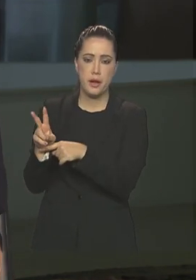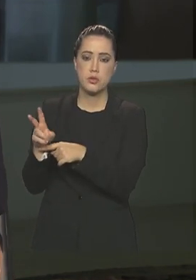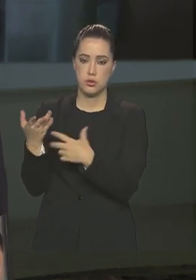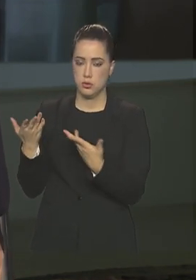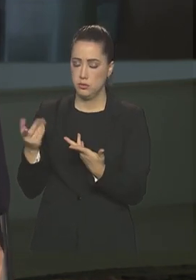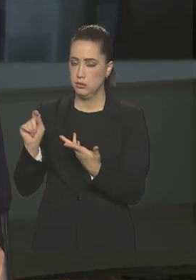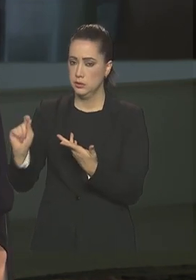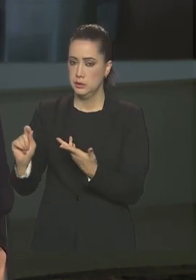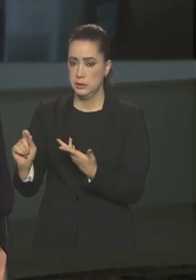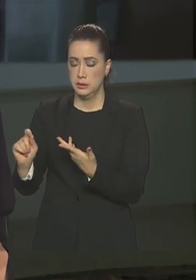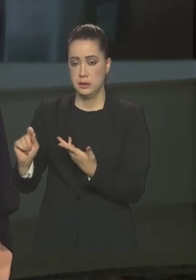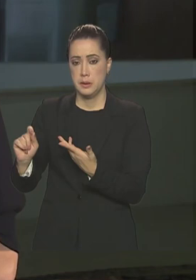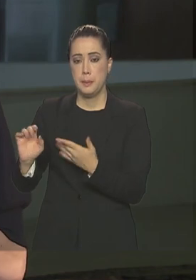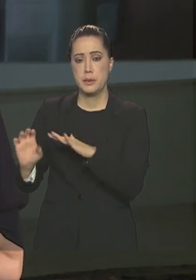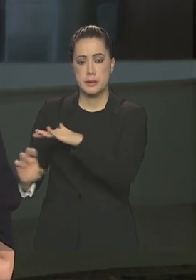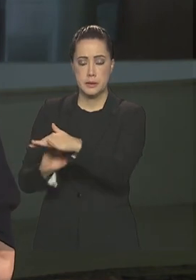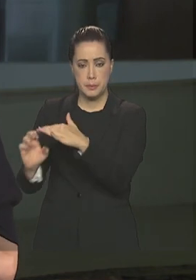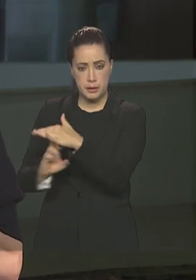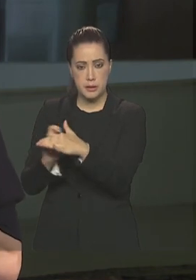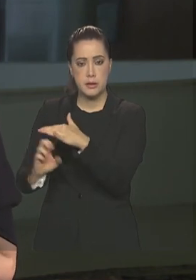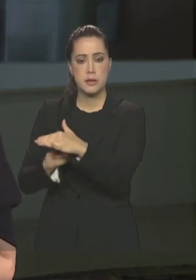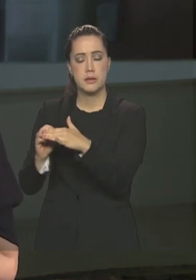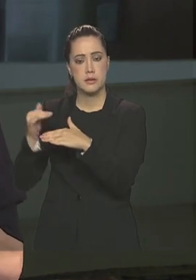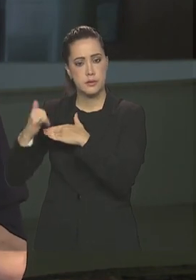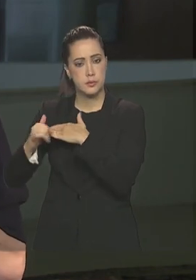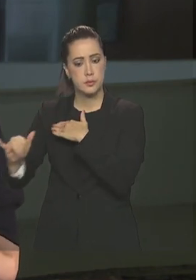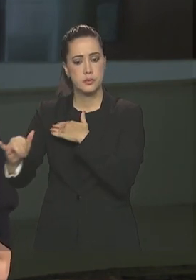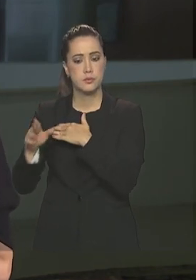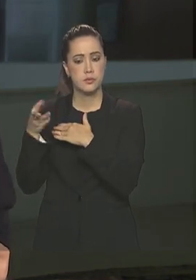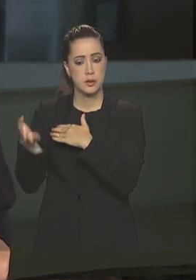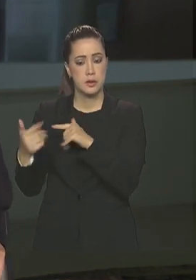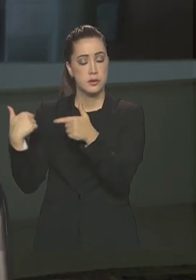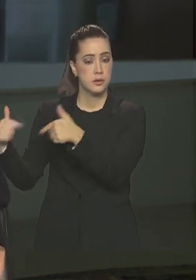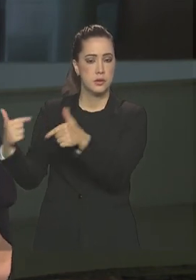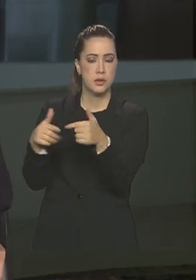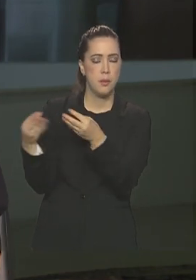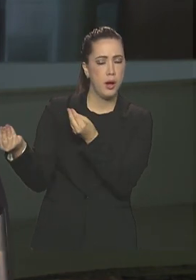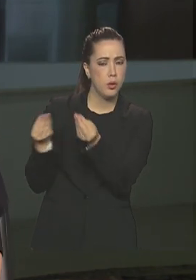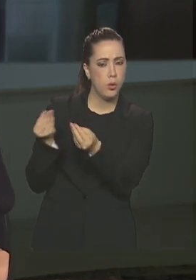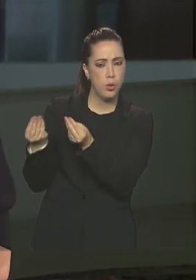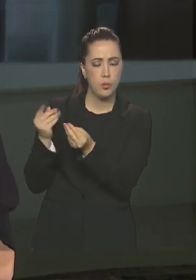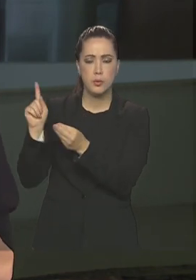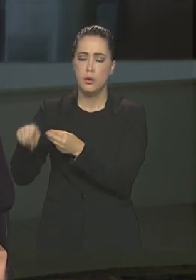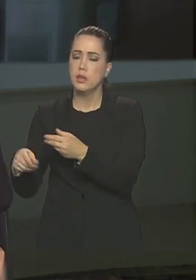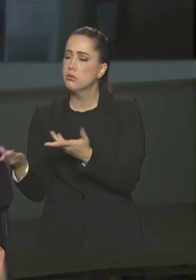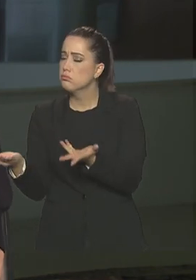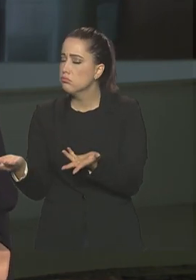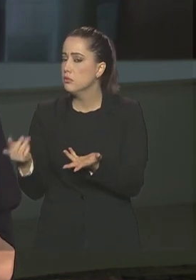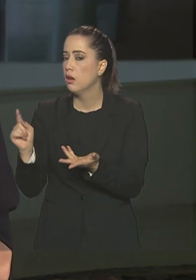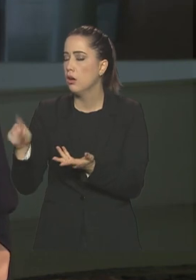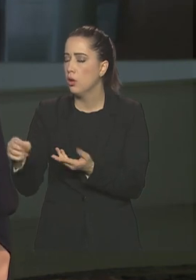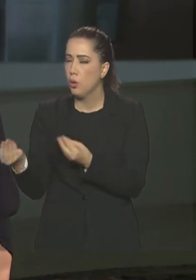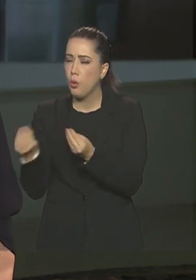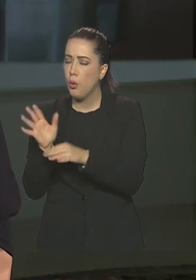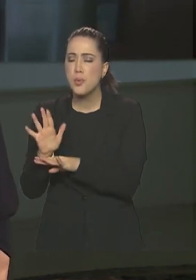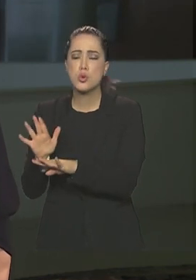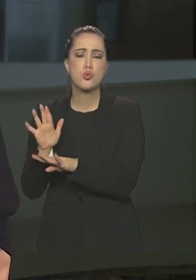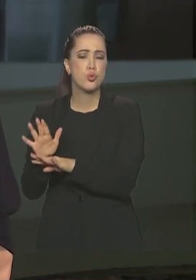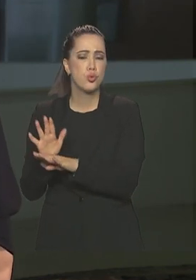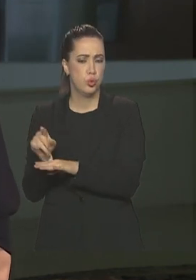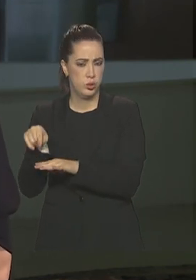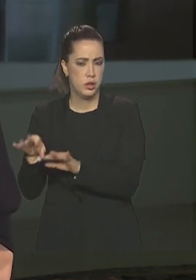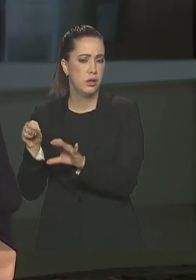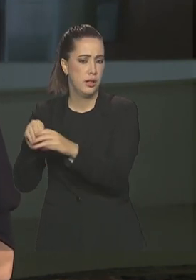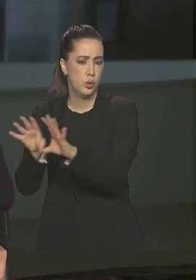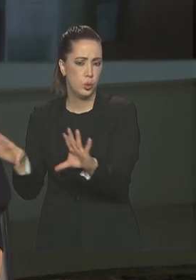de crédito para as distribuidoras de energia elétrica. Essa medida, como é que ela está funcionando? Como é que ela ajuda